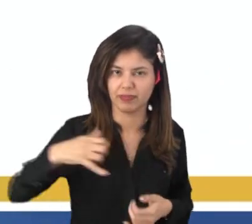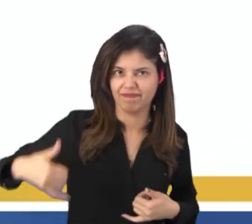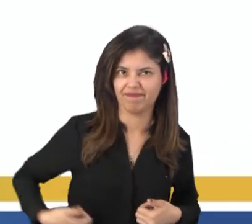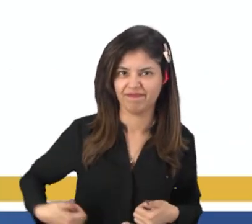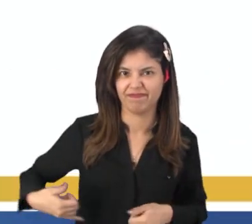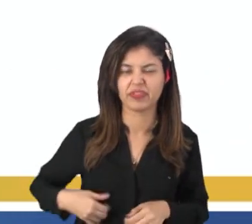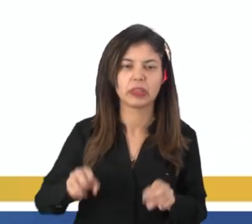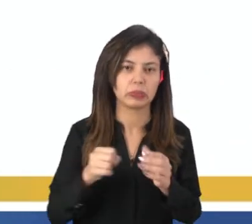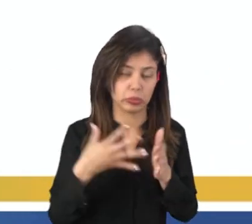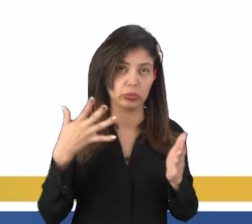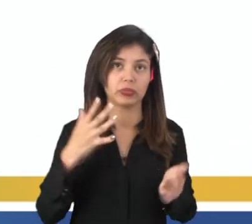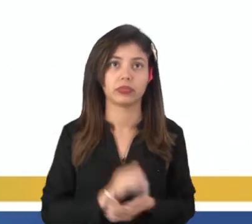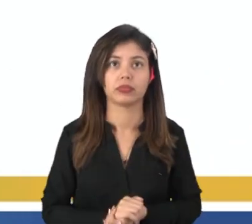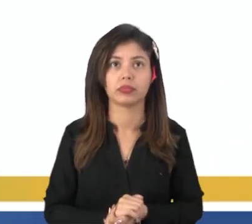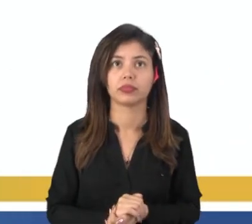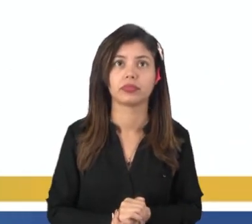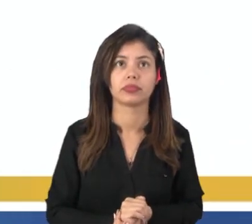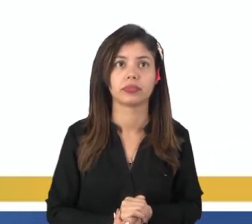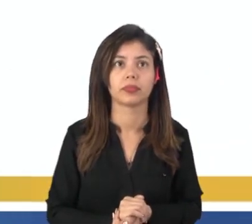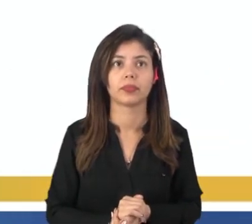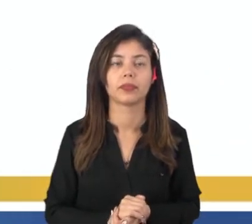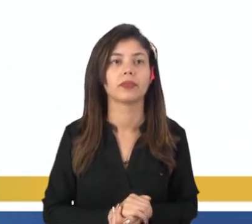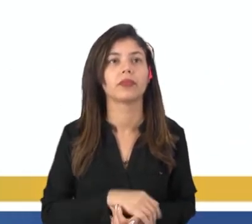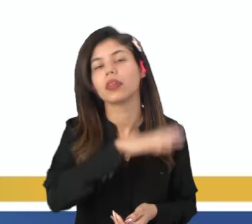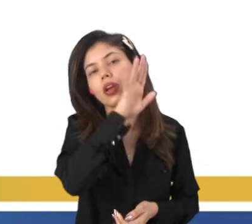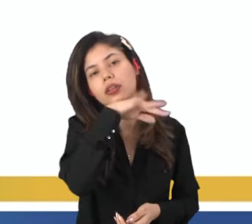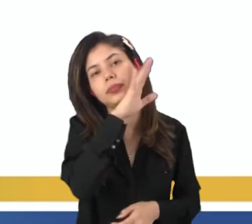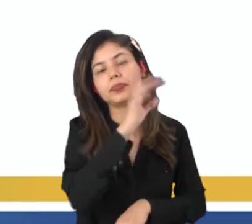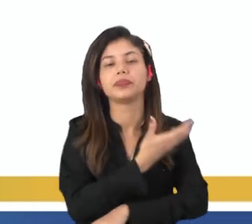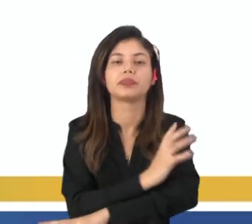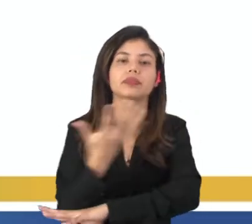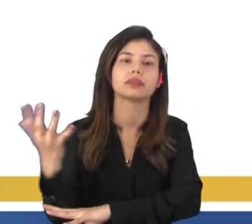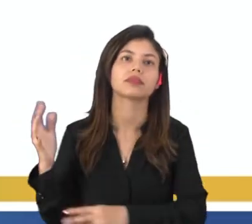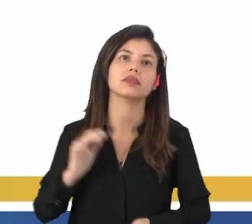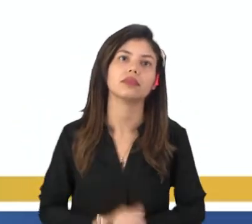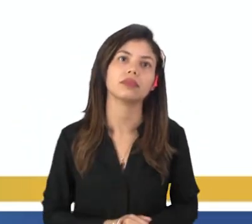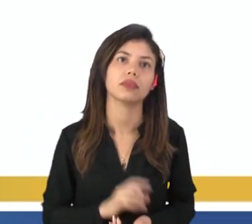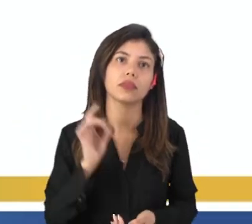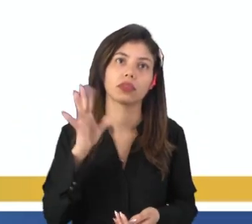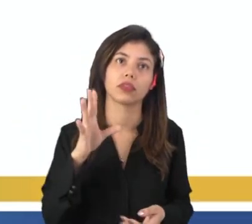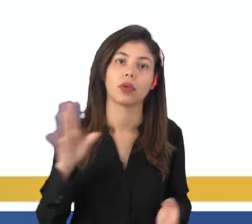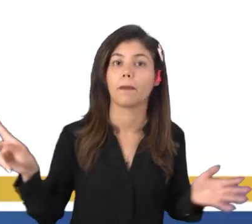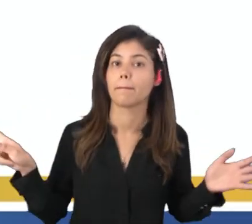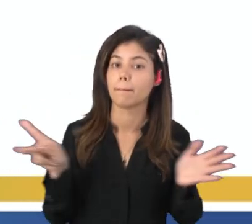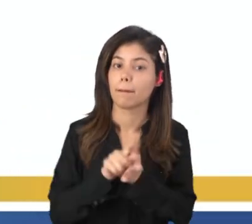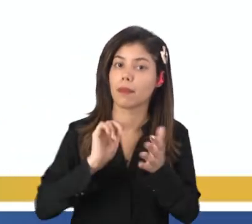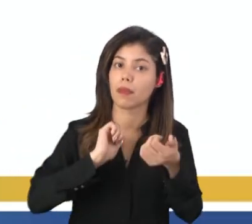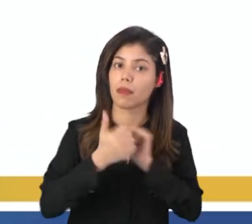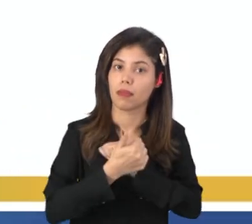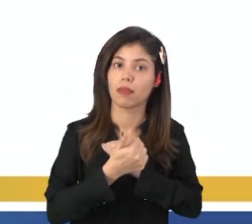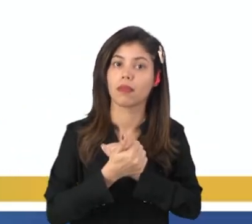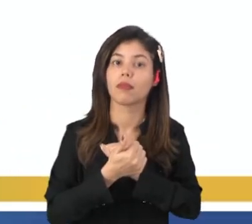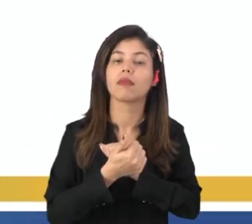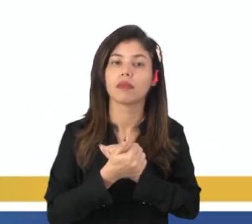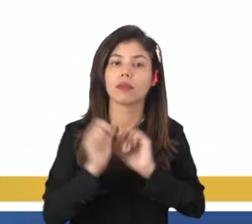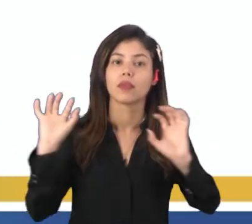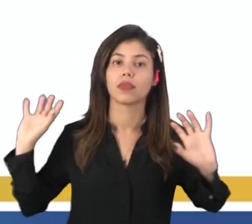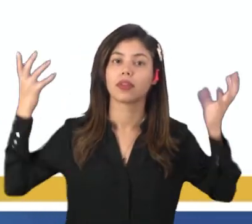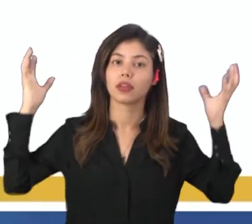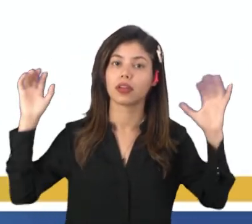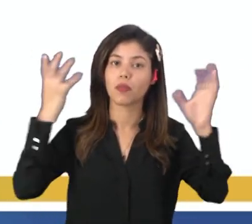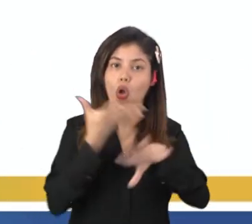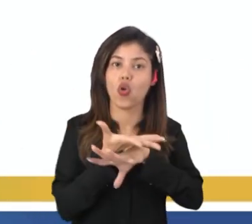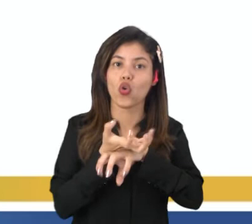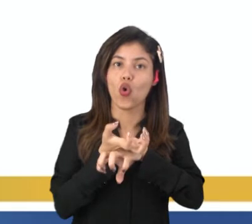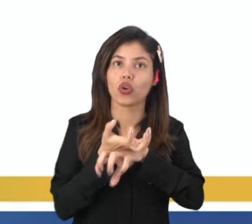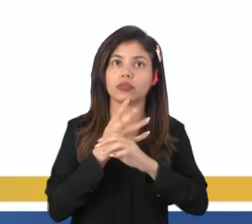com estiagens. Então, as espécies vegetais e animais daquela região, elas são adaptadas para o clima seco, tá? Algumas